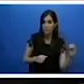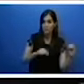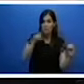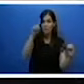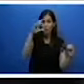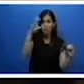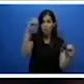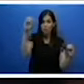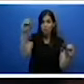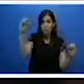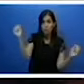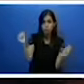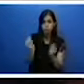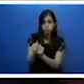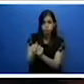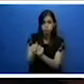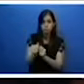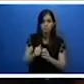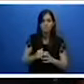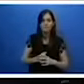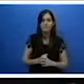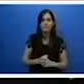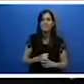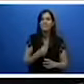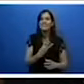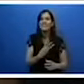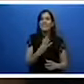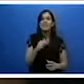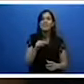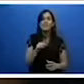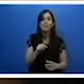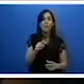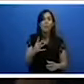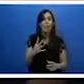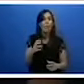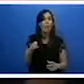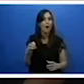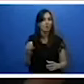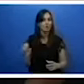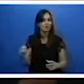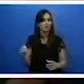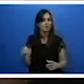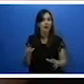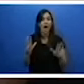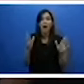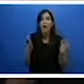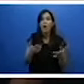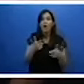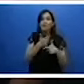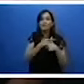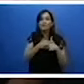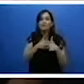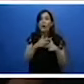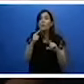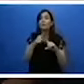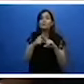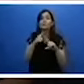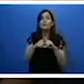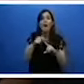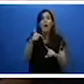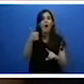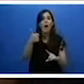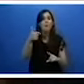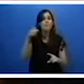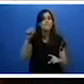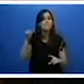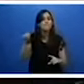três. E por último, 3.400. Agora nós vamos multiplicar por 1.000, ou seja, nós vamos acrescentar três